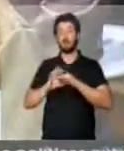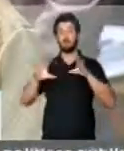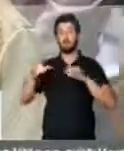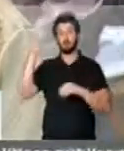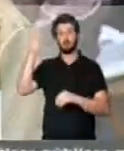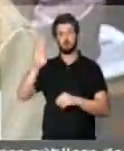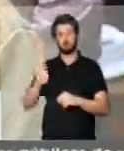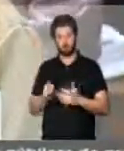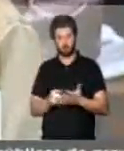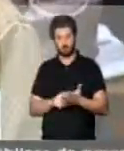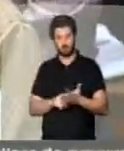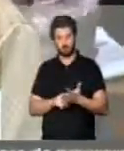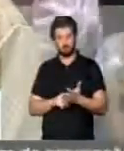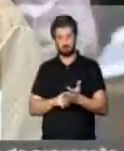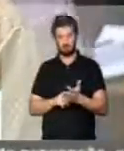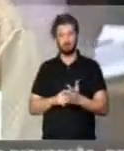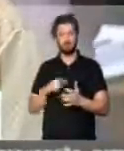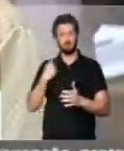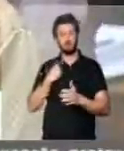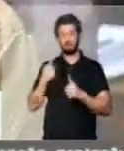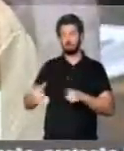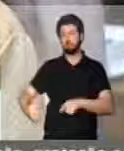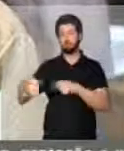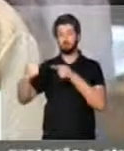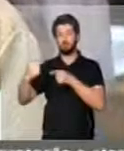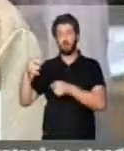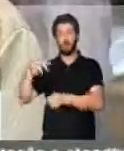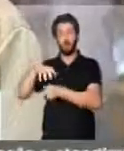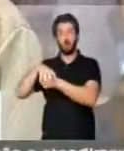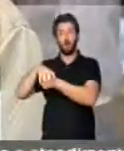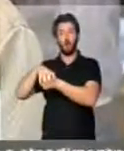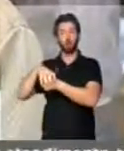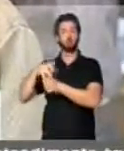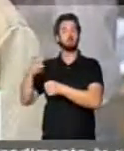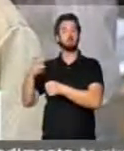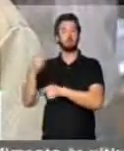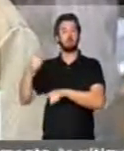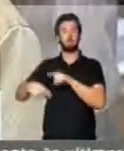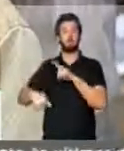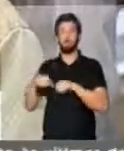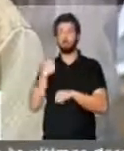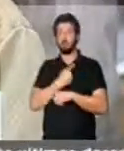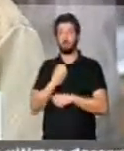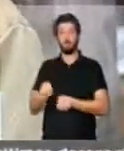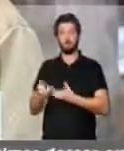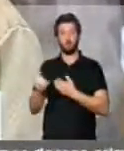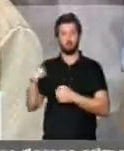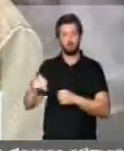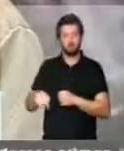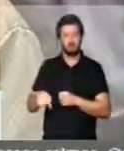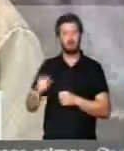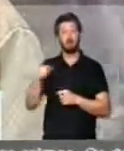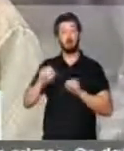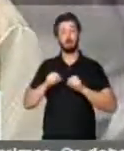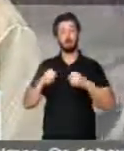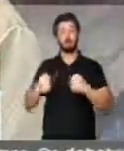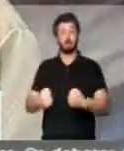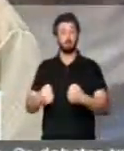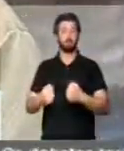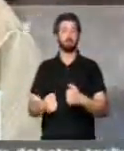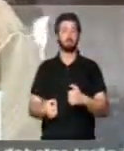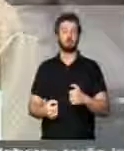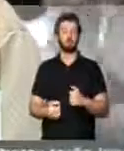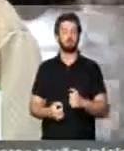do Brasil, quando nós enfrentamos a colônia que quis proibir a nossa produção. Era a defesa